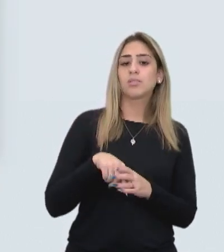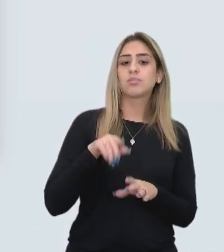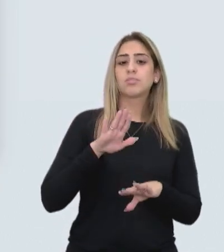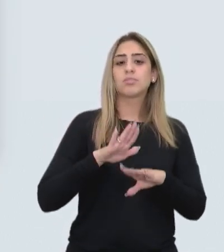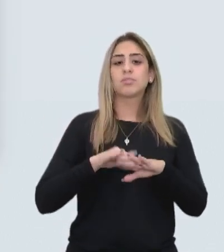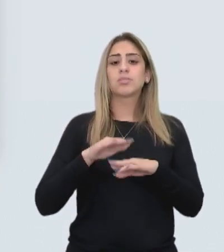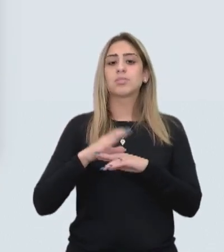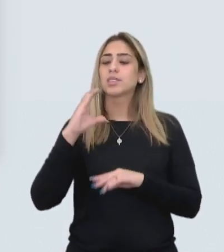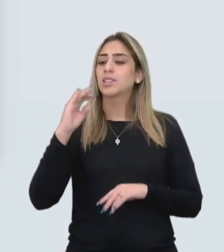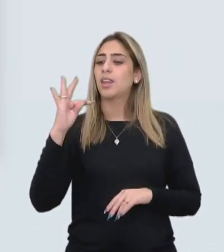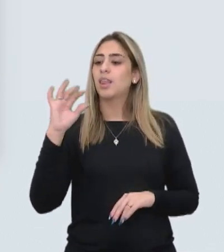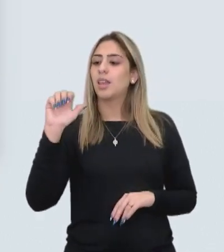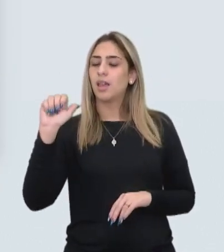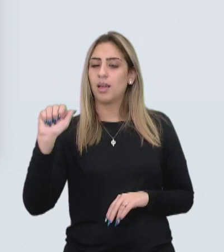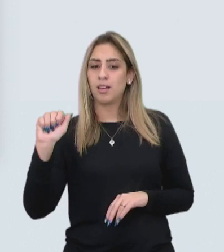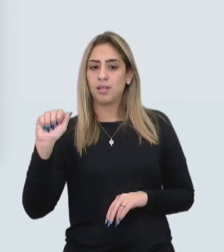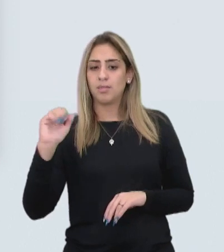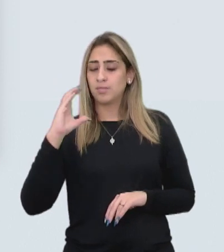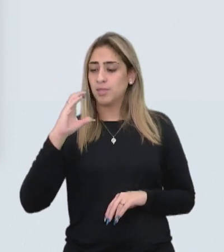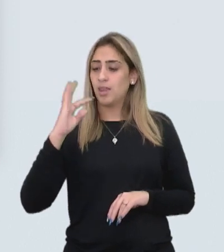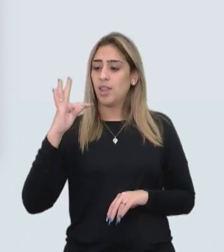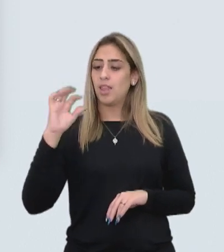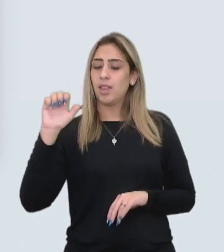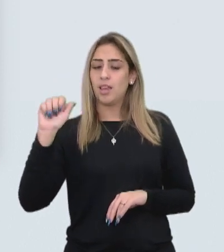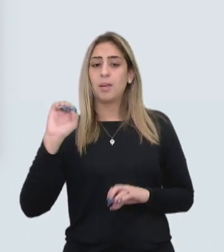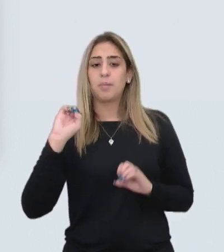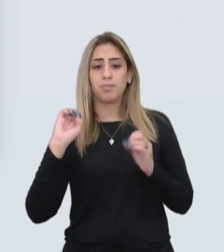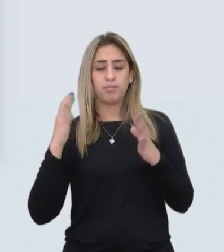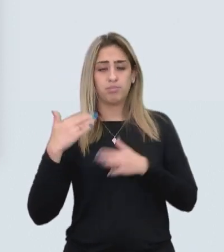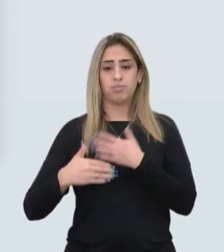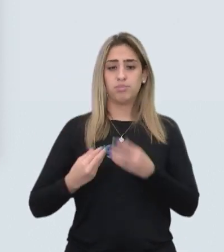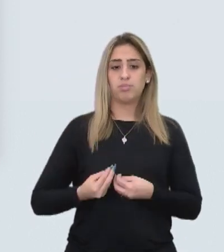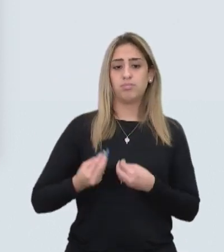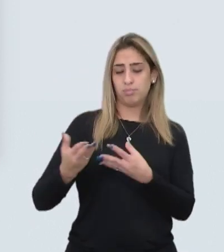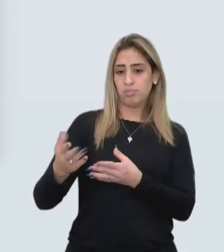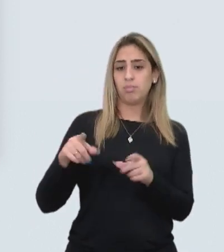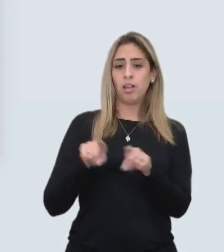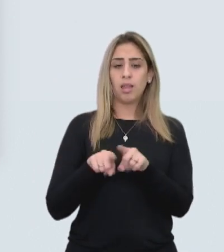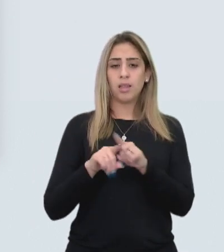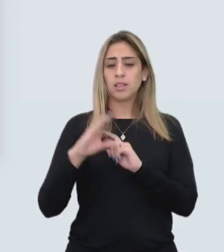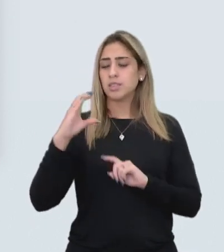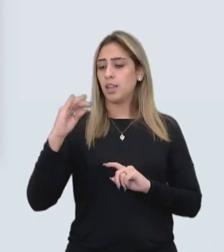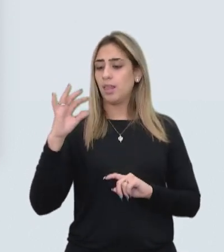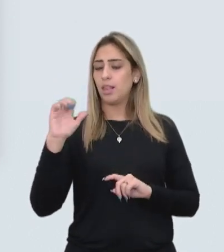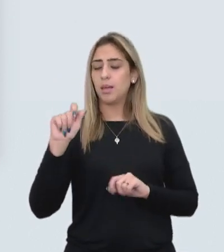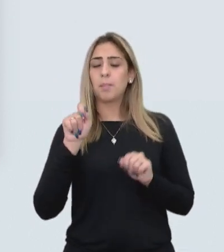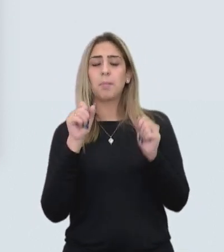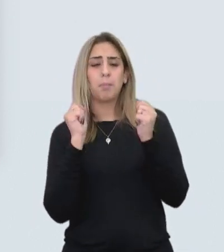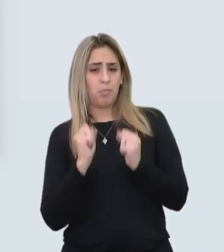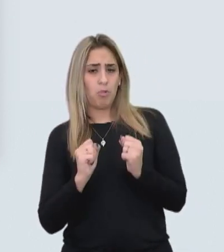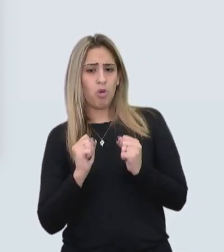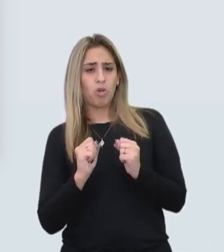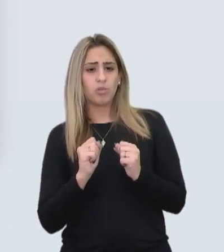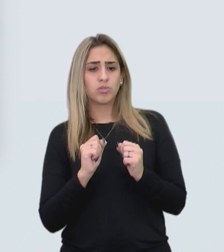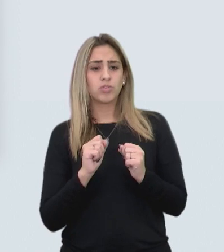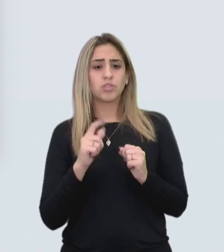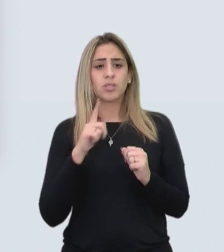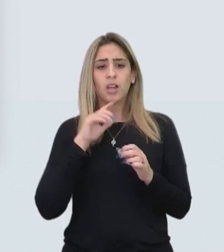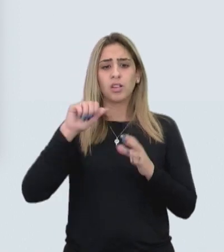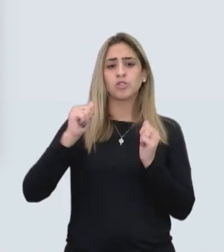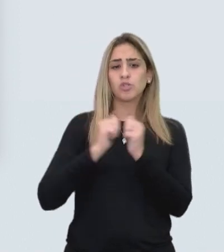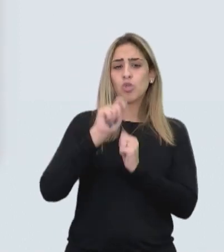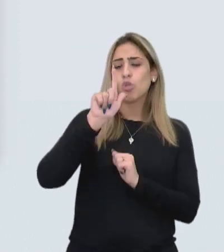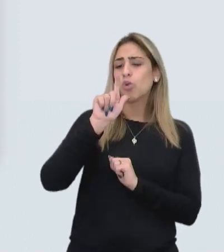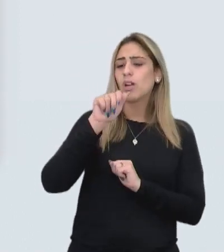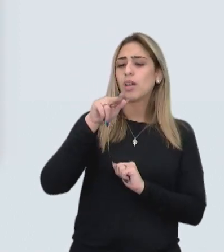chamado CTA, certo? O CTA pode rolar na entrega aqui também, tá? O CTA pode rolar aqui no gancho, quando